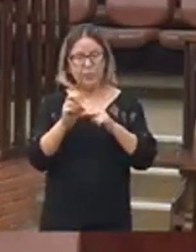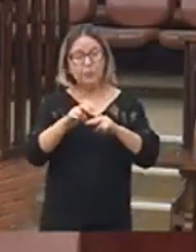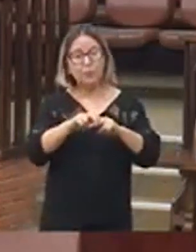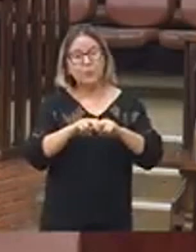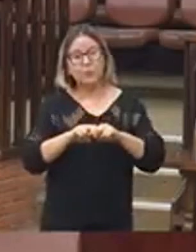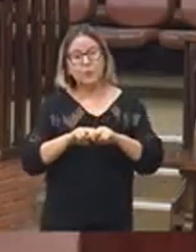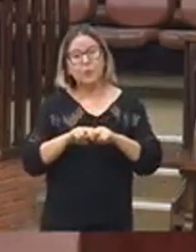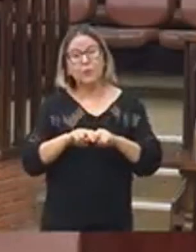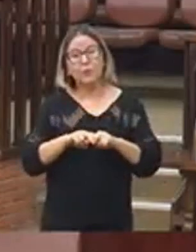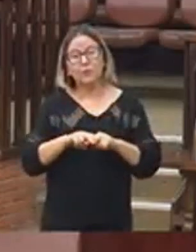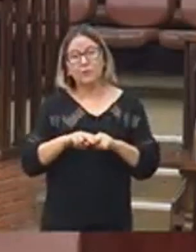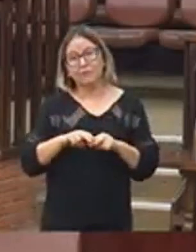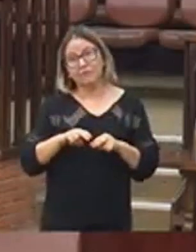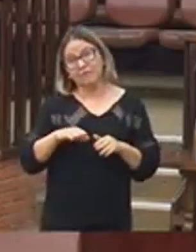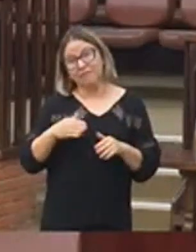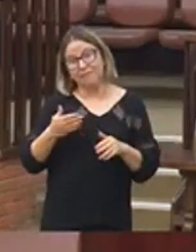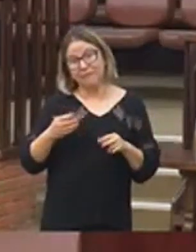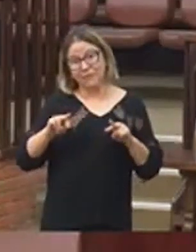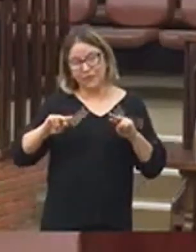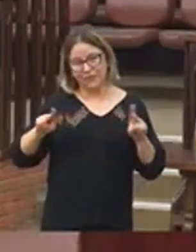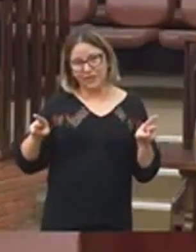Vamos verificar